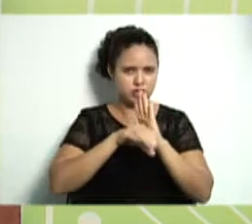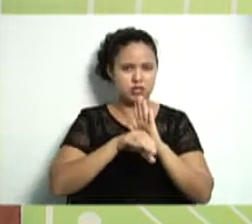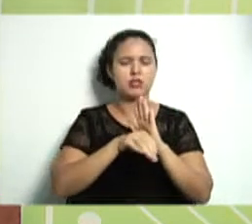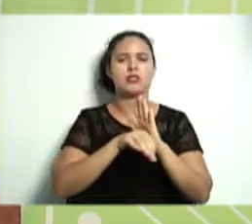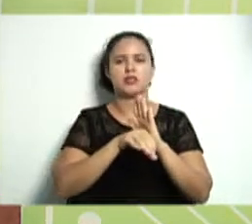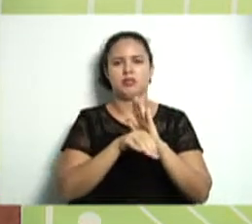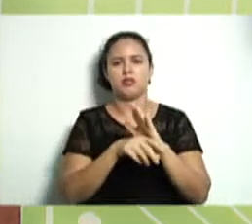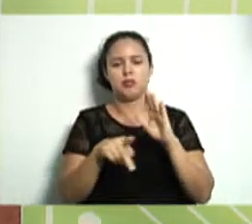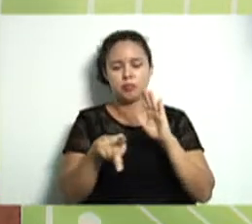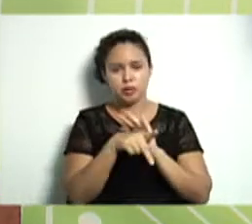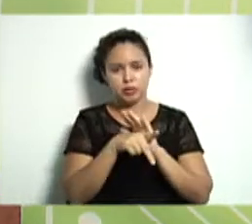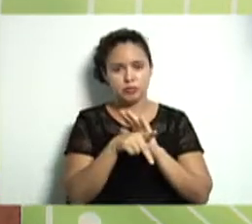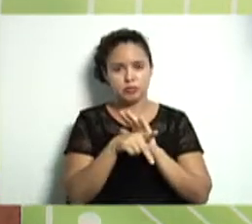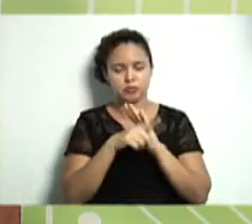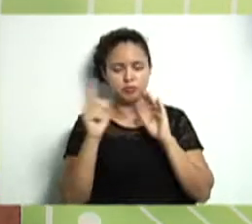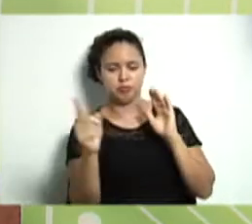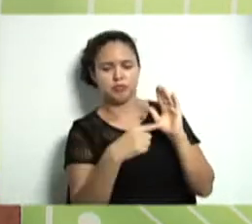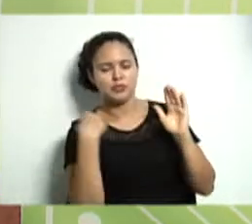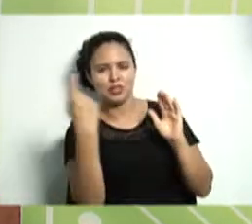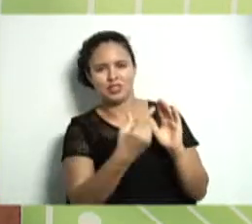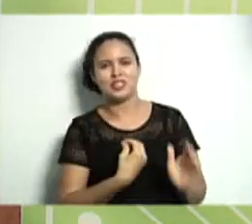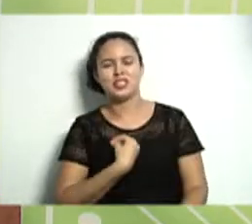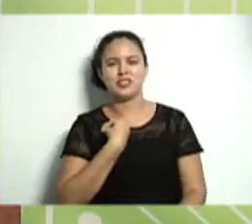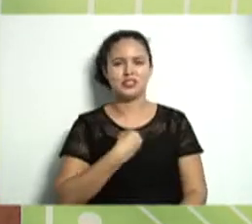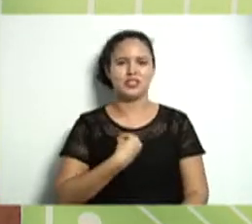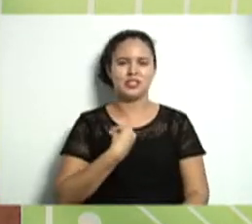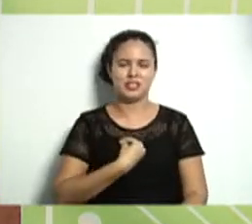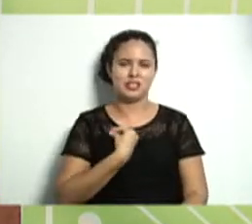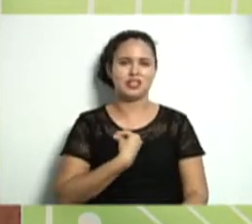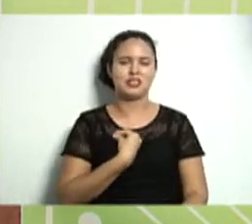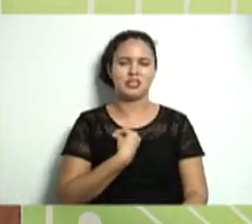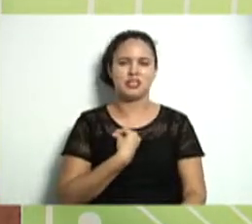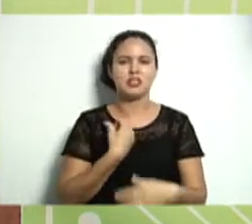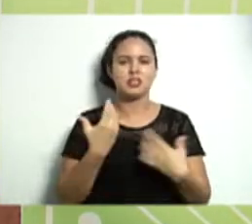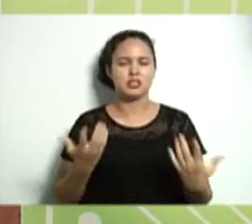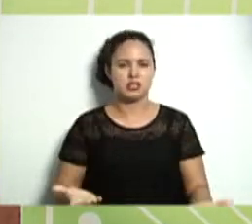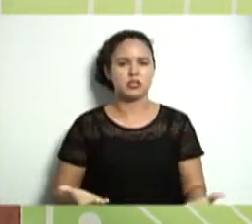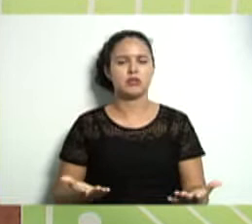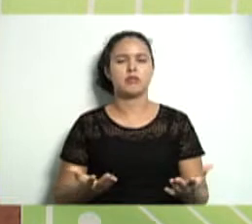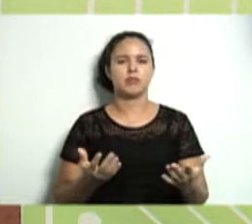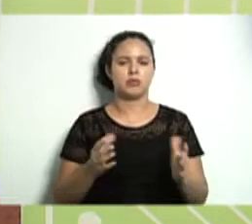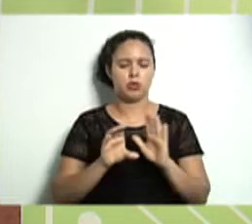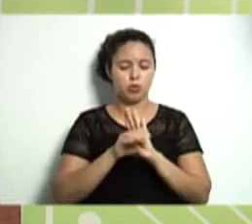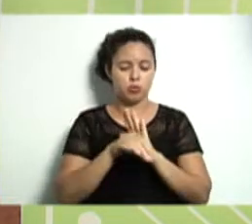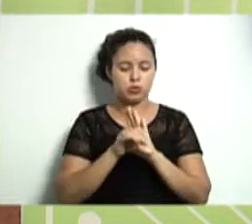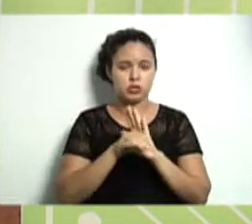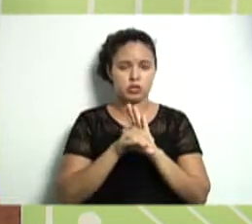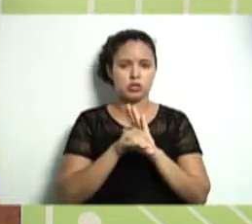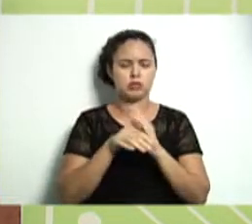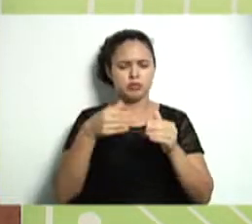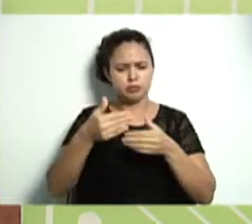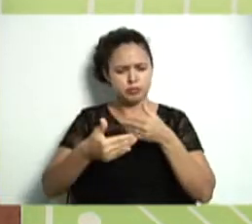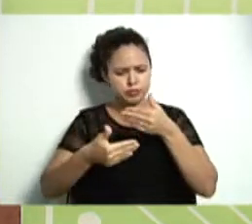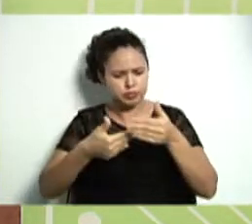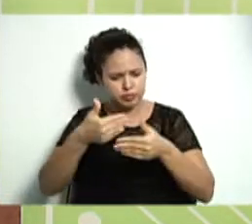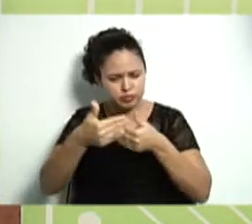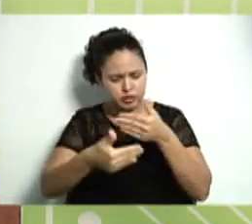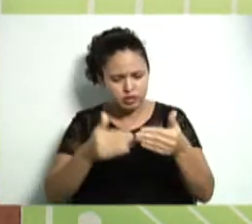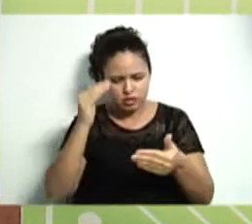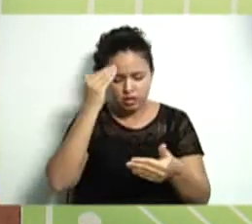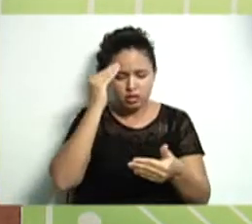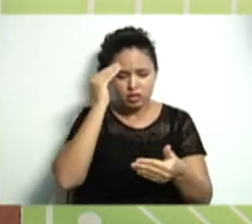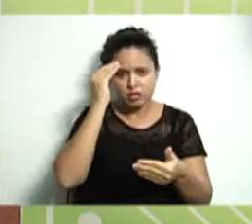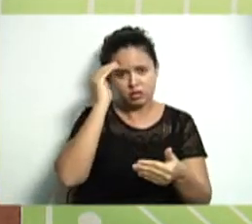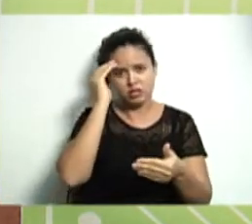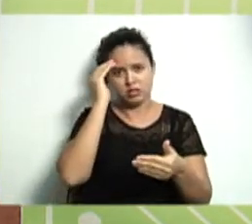à nossa realidade. São conceitos a partir dos quais a gente vai poder compreender melhor a